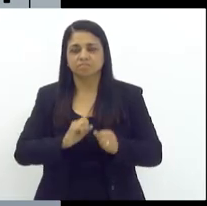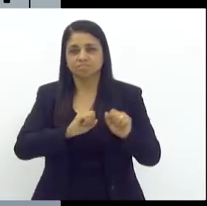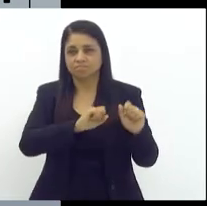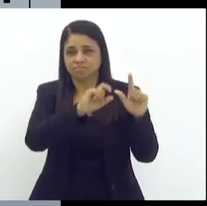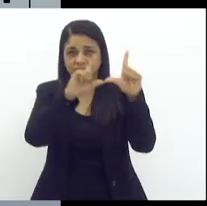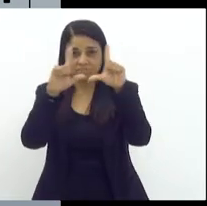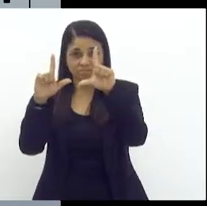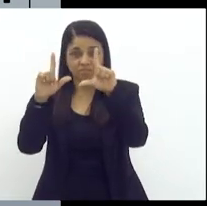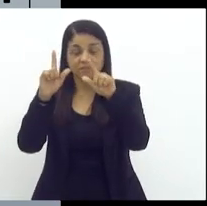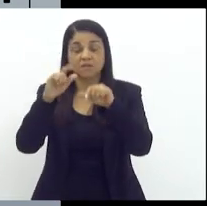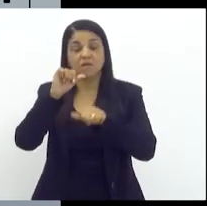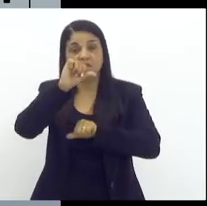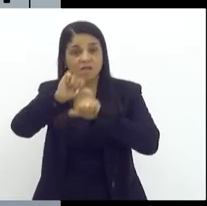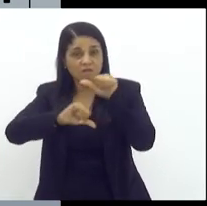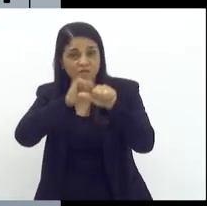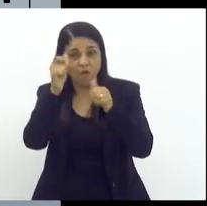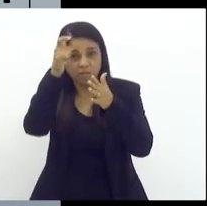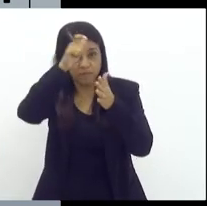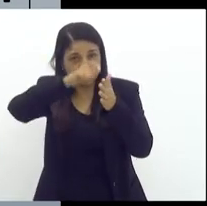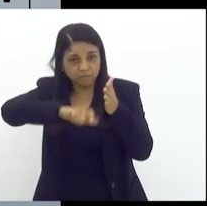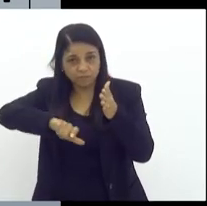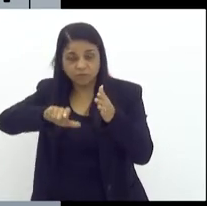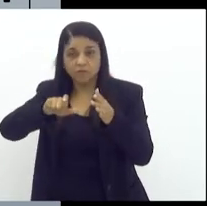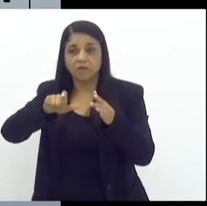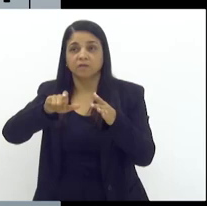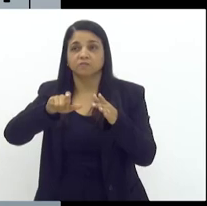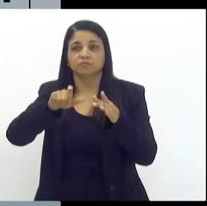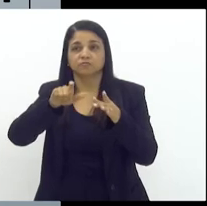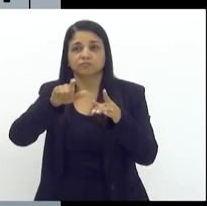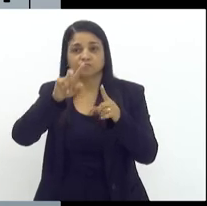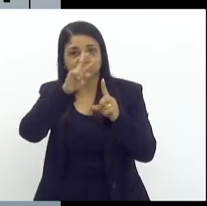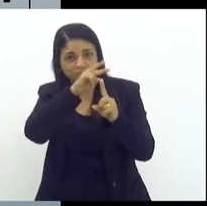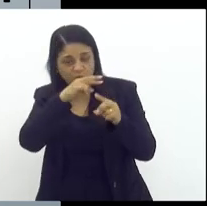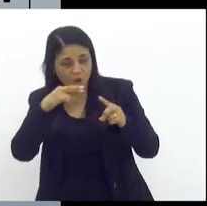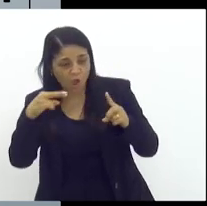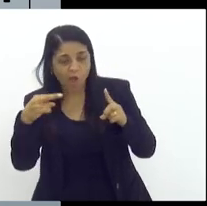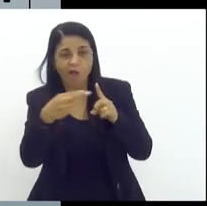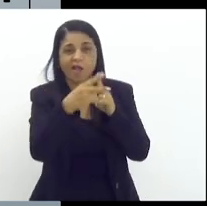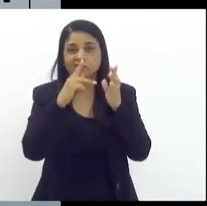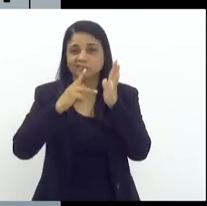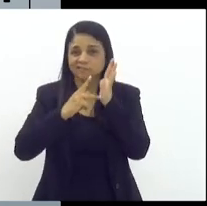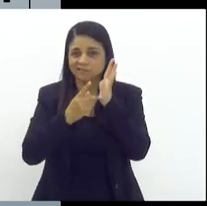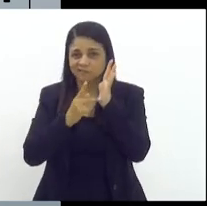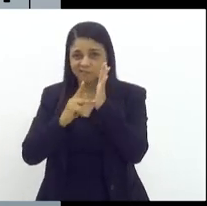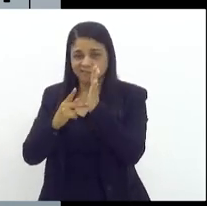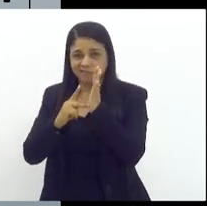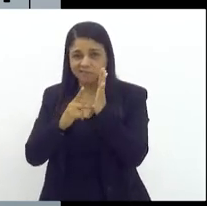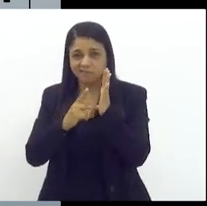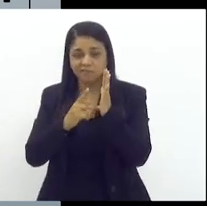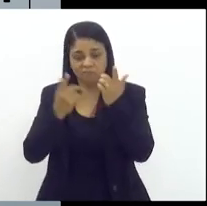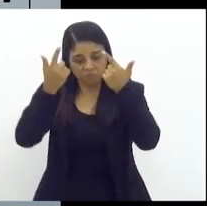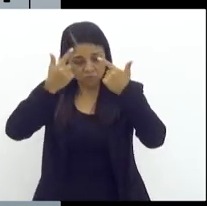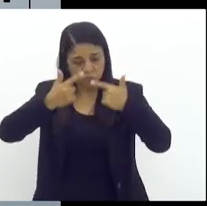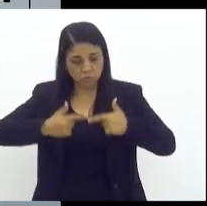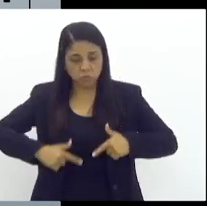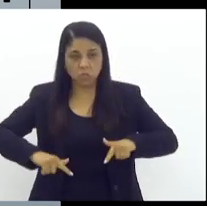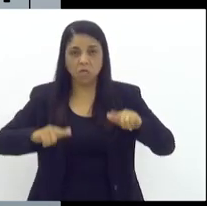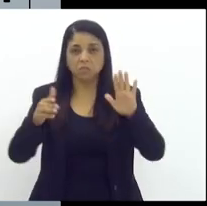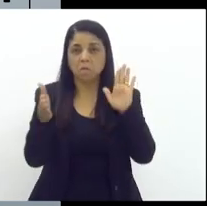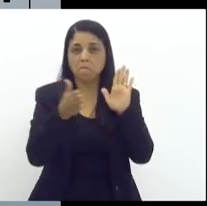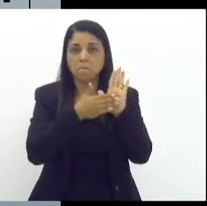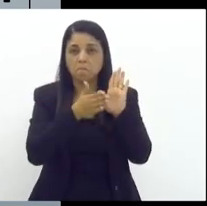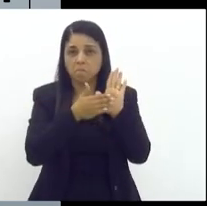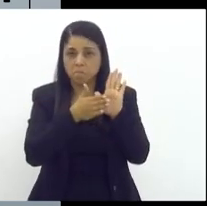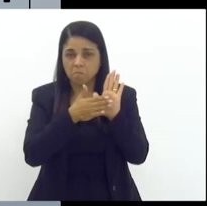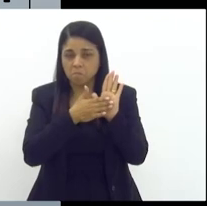a reforma tributária sobre as óticas o sindicato propôs neutralidade Equidade